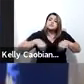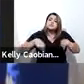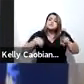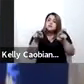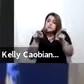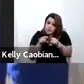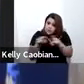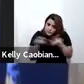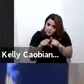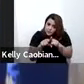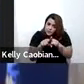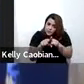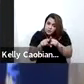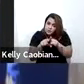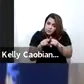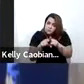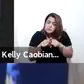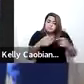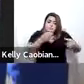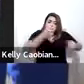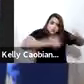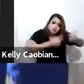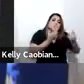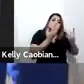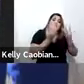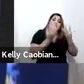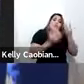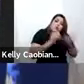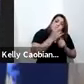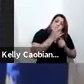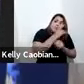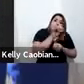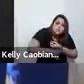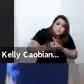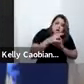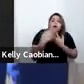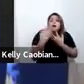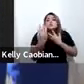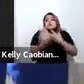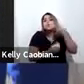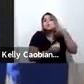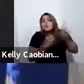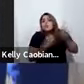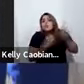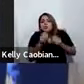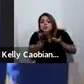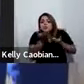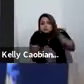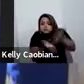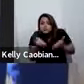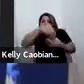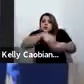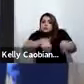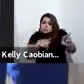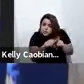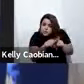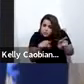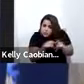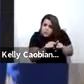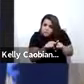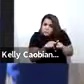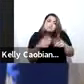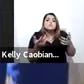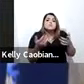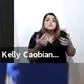discutindo medidas para a sua utilização e a forma de seu tratamento nesse momento onde ela extinguiu um dos